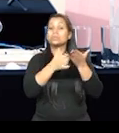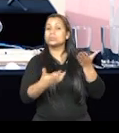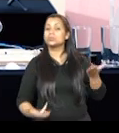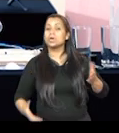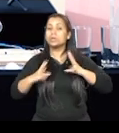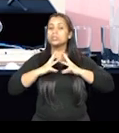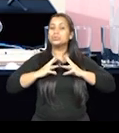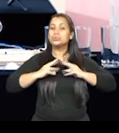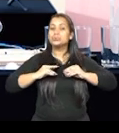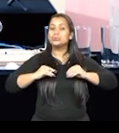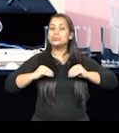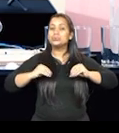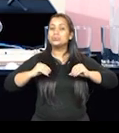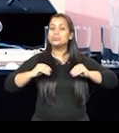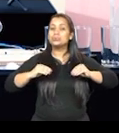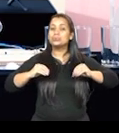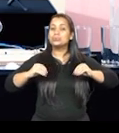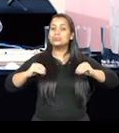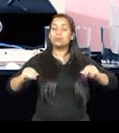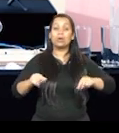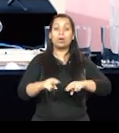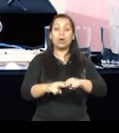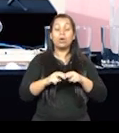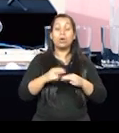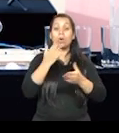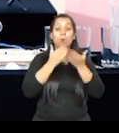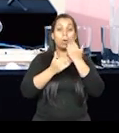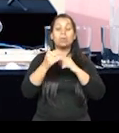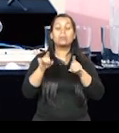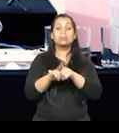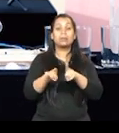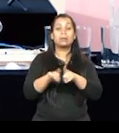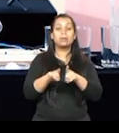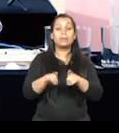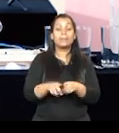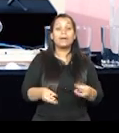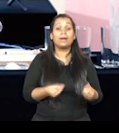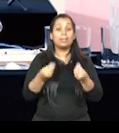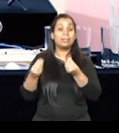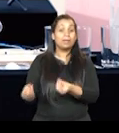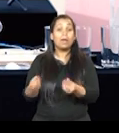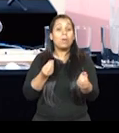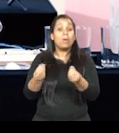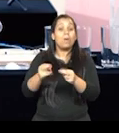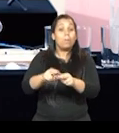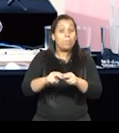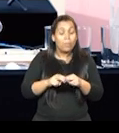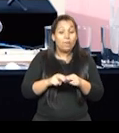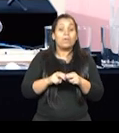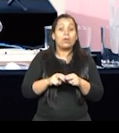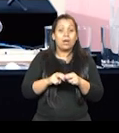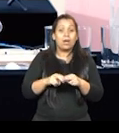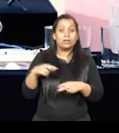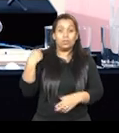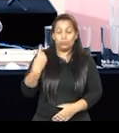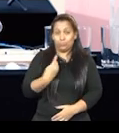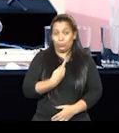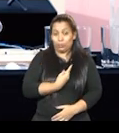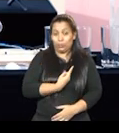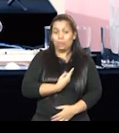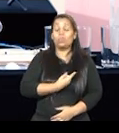os nutrientes adquiridos pelos alimentos e transfere eles através do nosso sistema